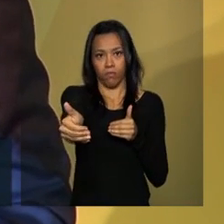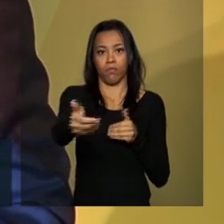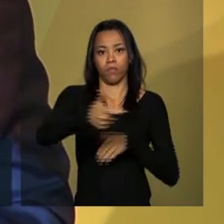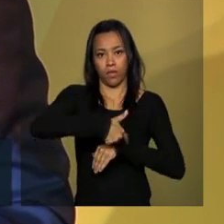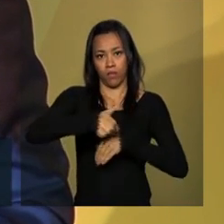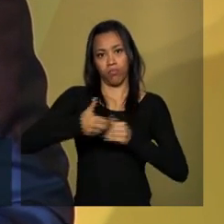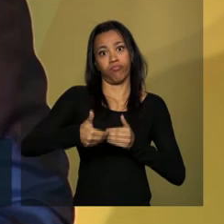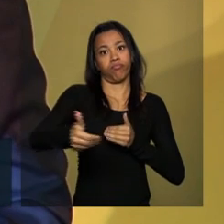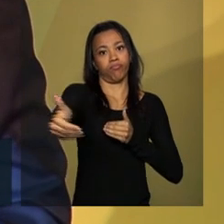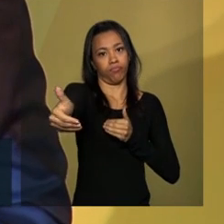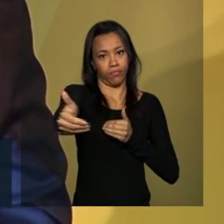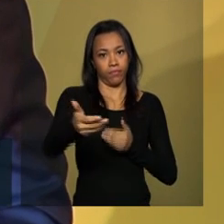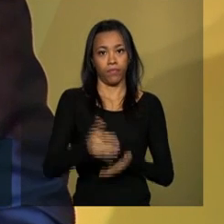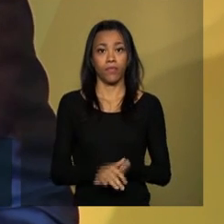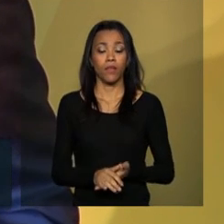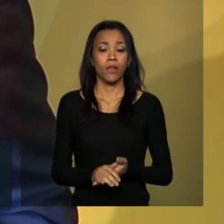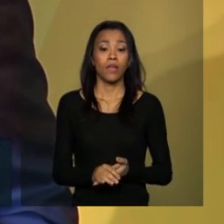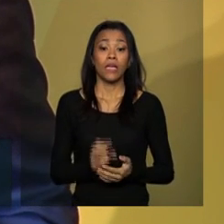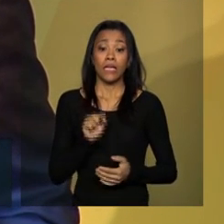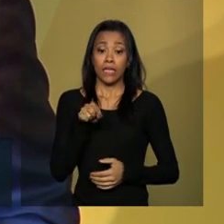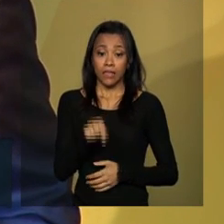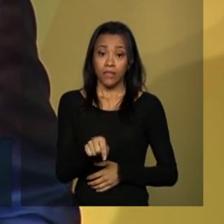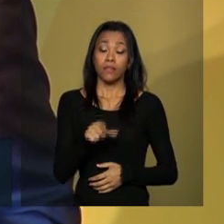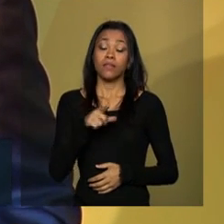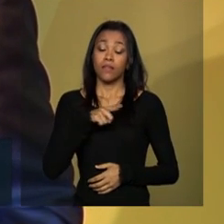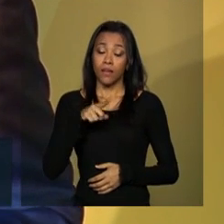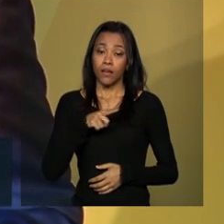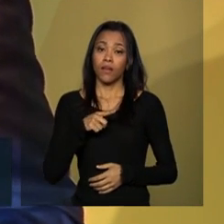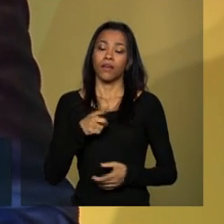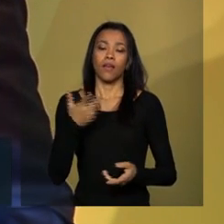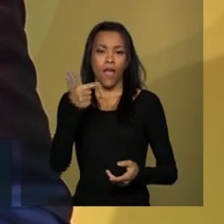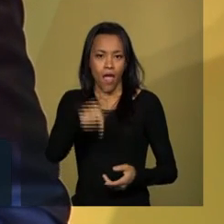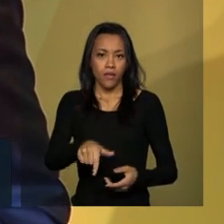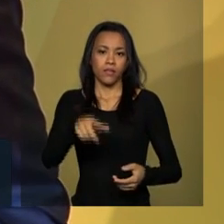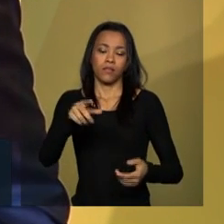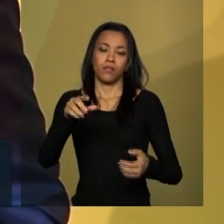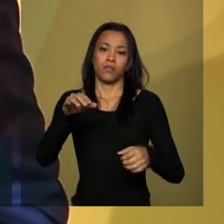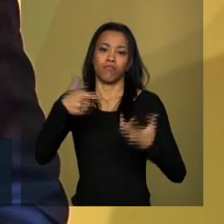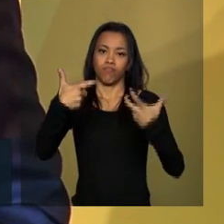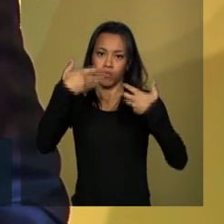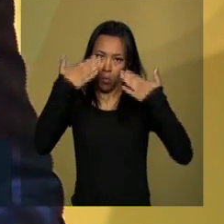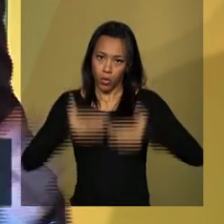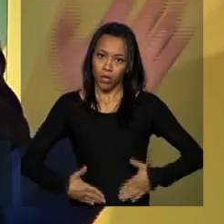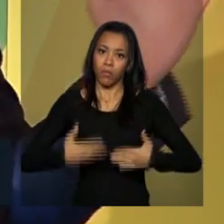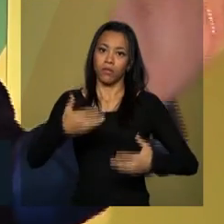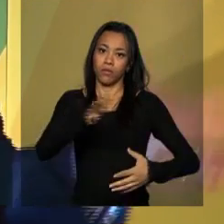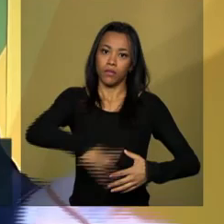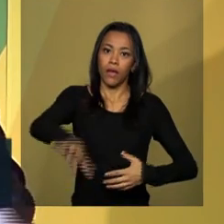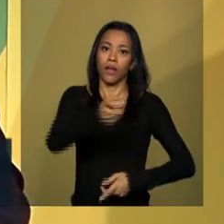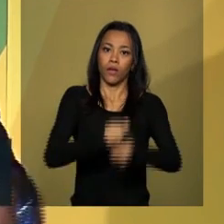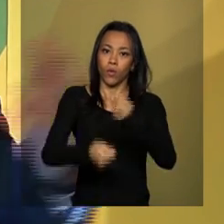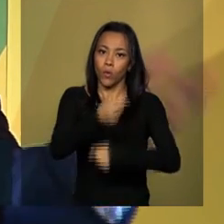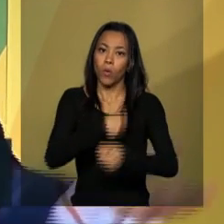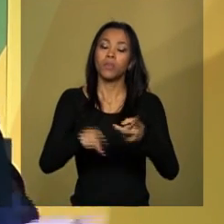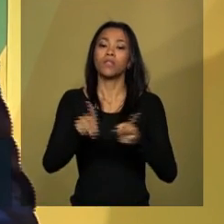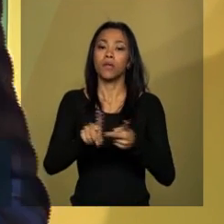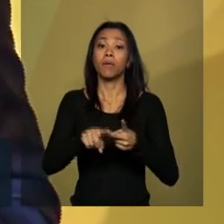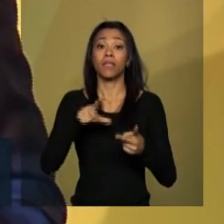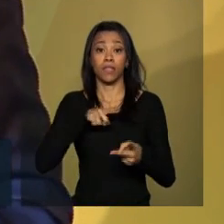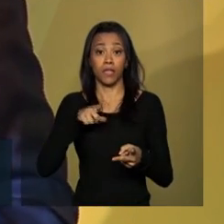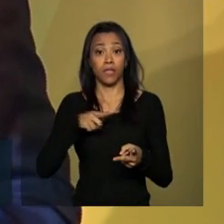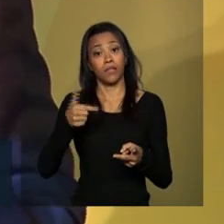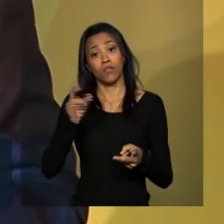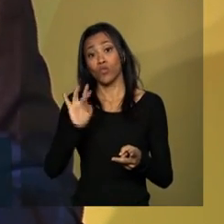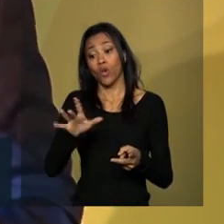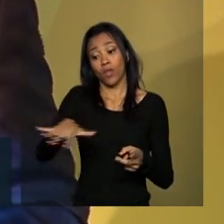Mas isso não é tudo das políticas governamentais. Além dessas iniciativas macroeconômicas, também temos o programa de investimentos instituído, não somente na área